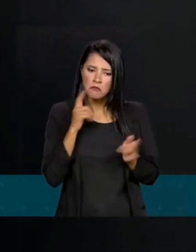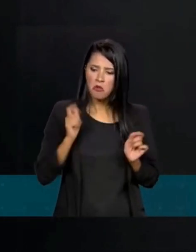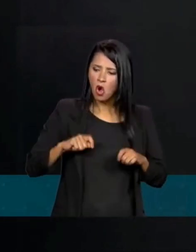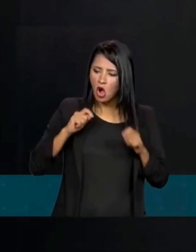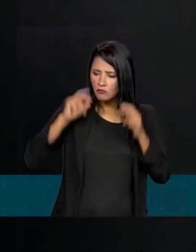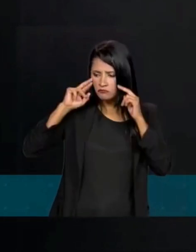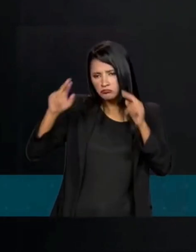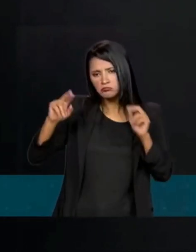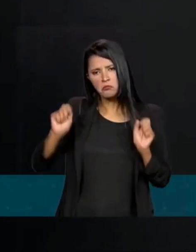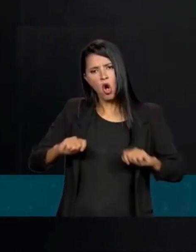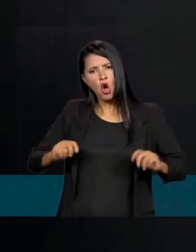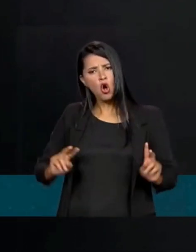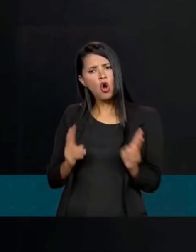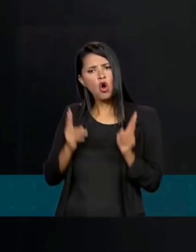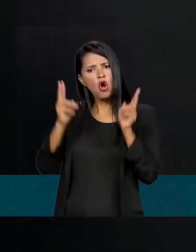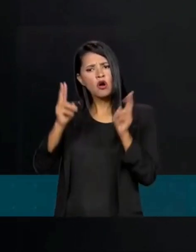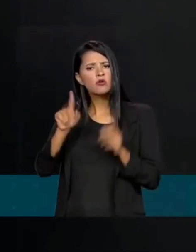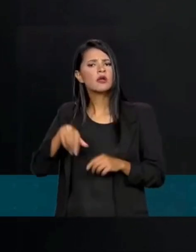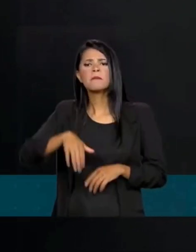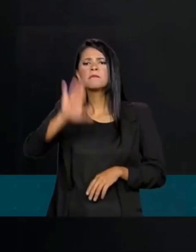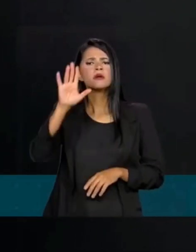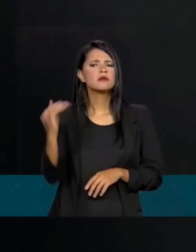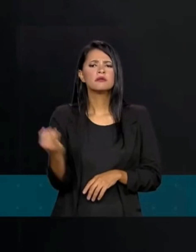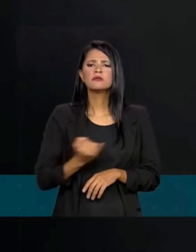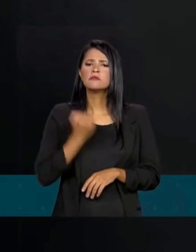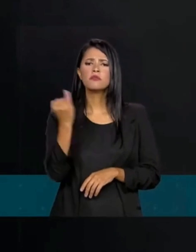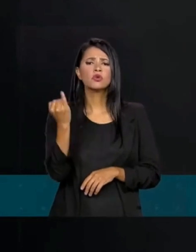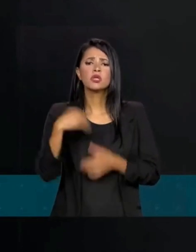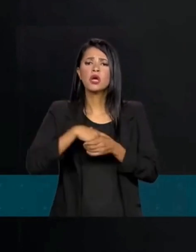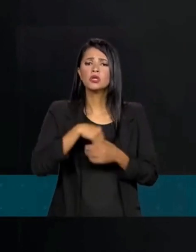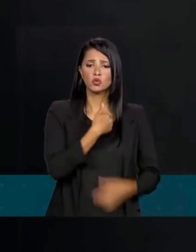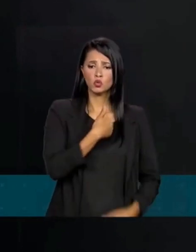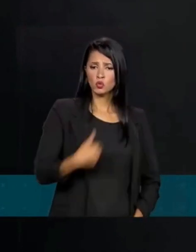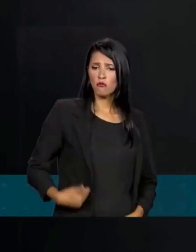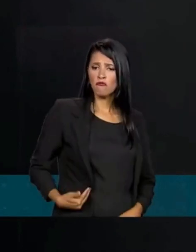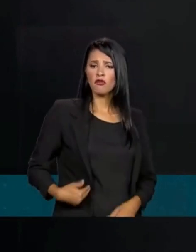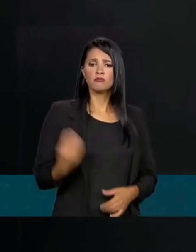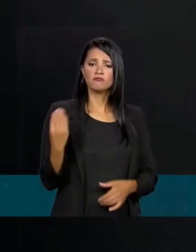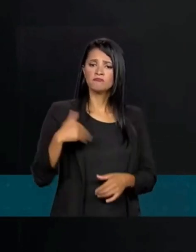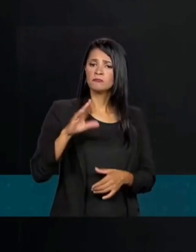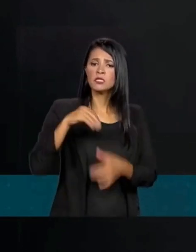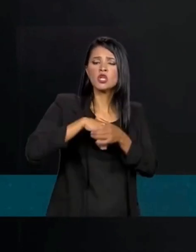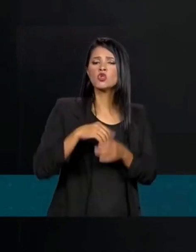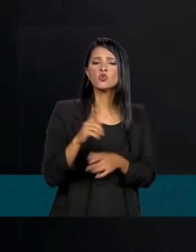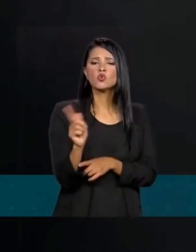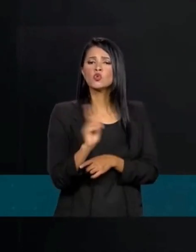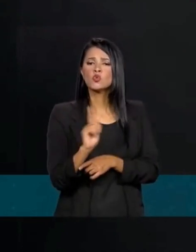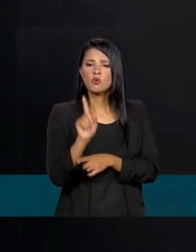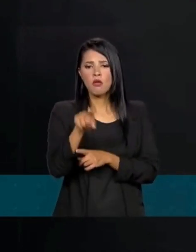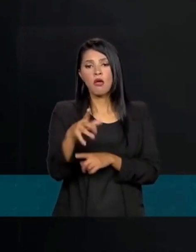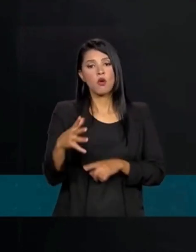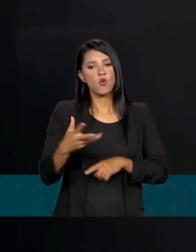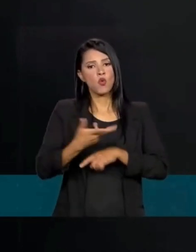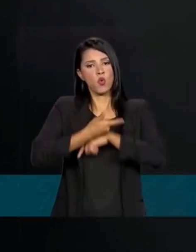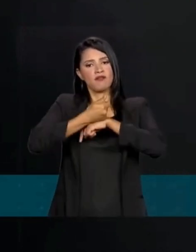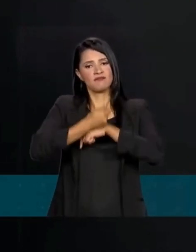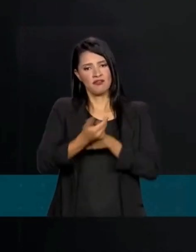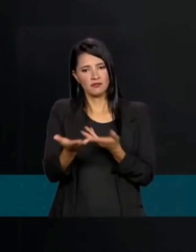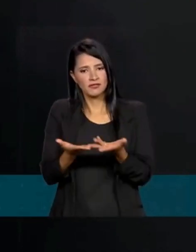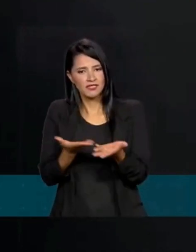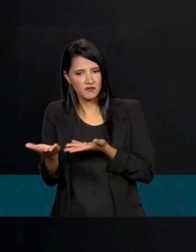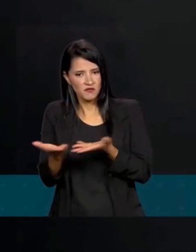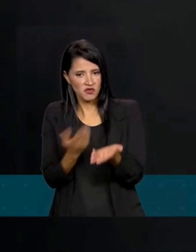respeitar aquilo que é mais importante e sagrado em um governo e em uma gestão, que é a qualidade do serviço público